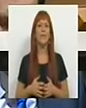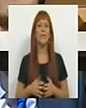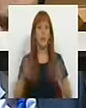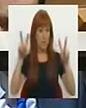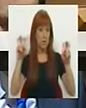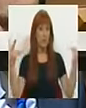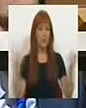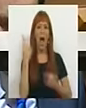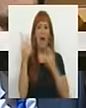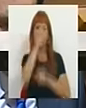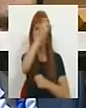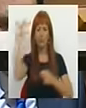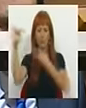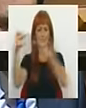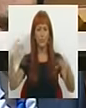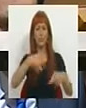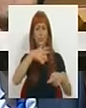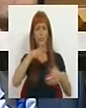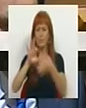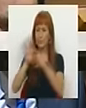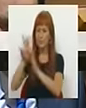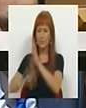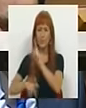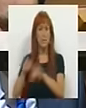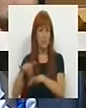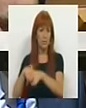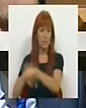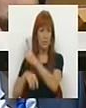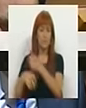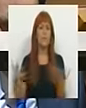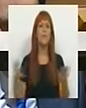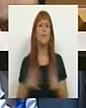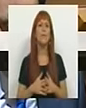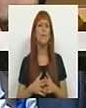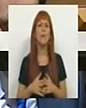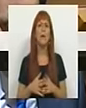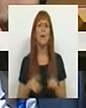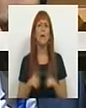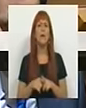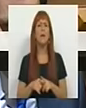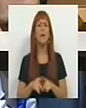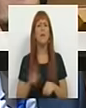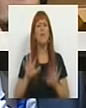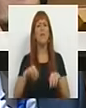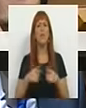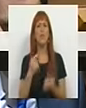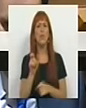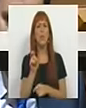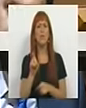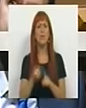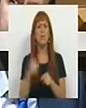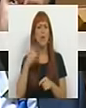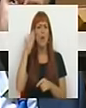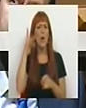E citou algumas das observações que foram feitas, culminando com uma de sua lavra, presumo